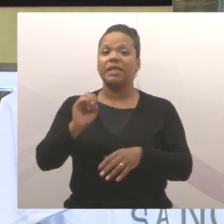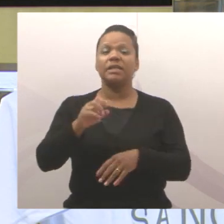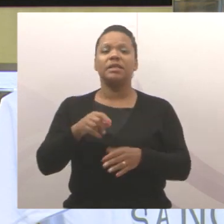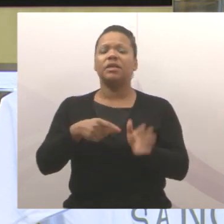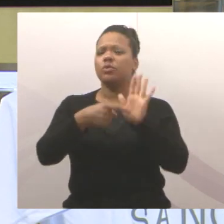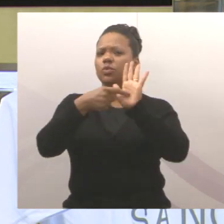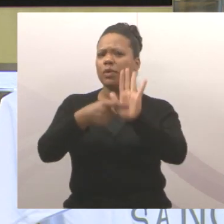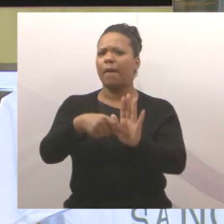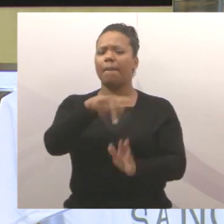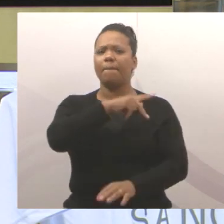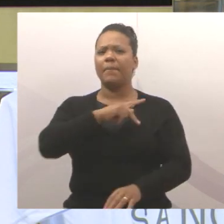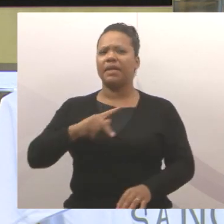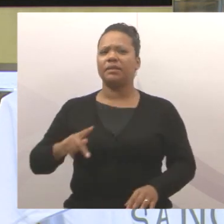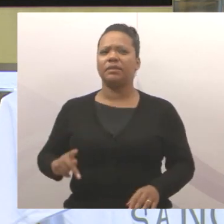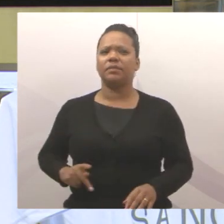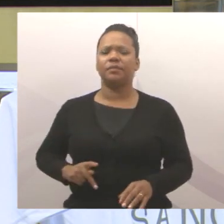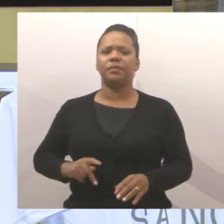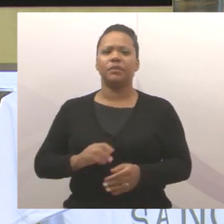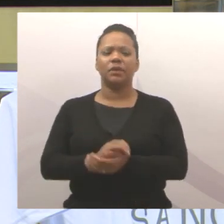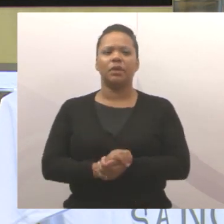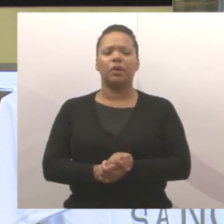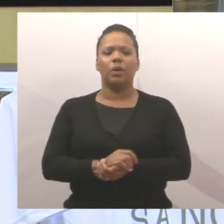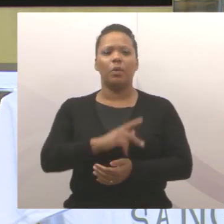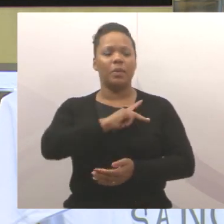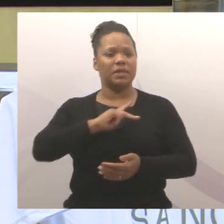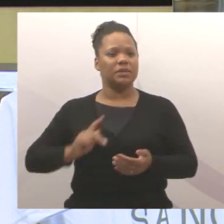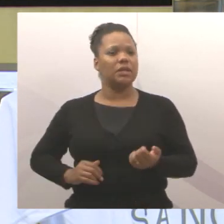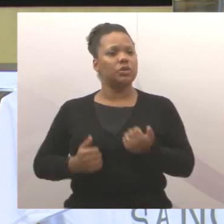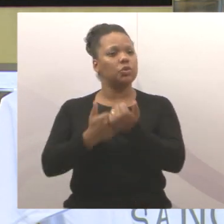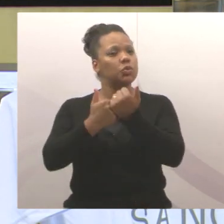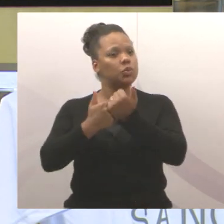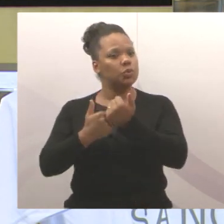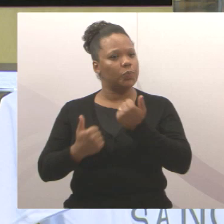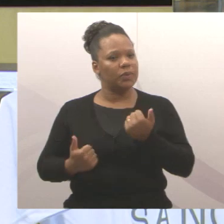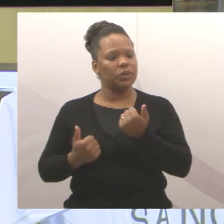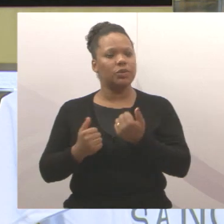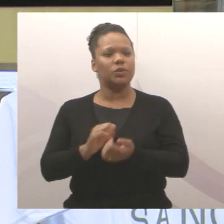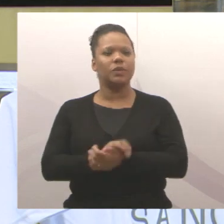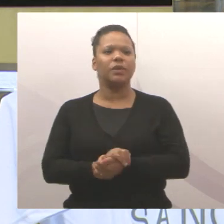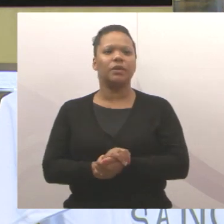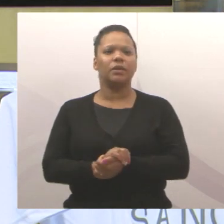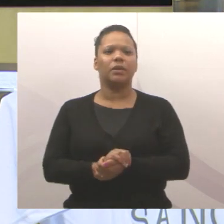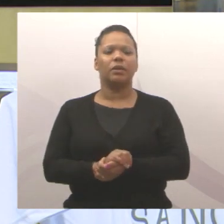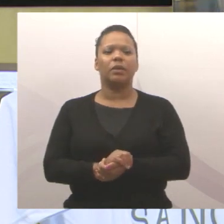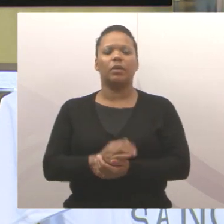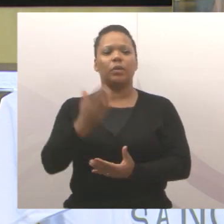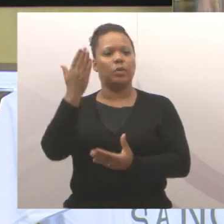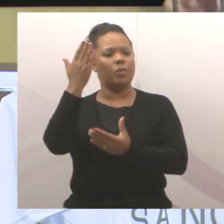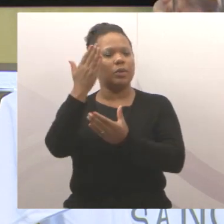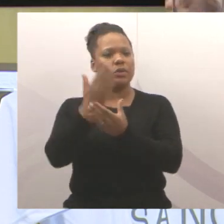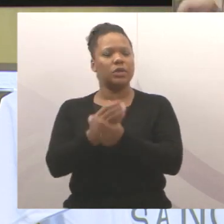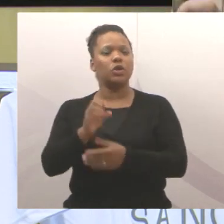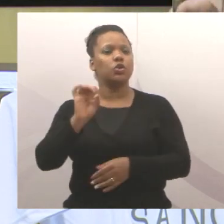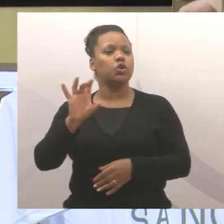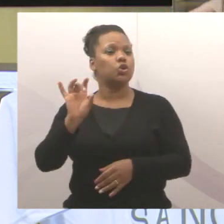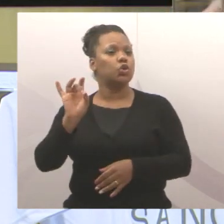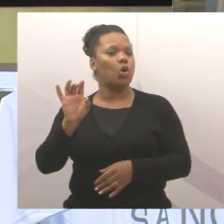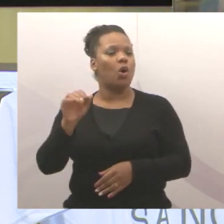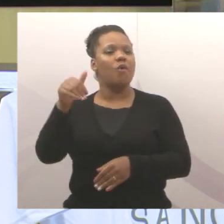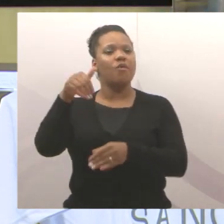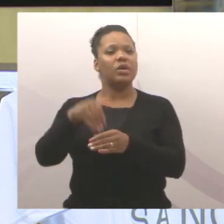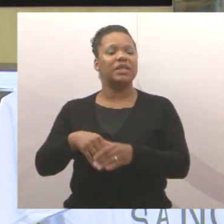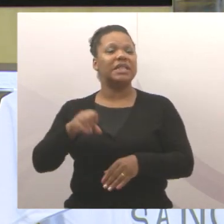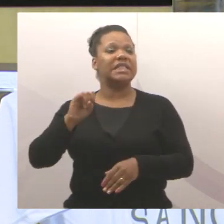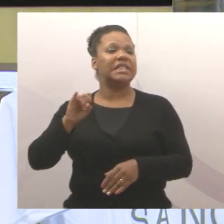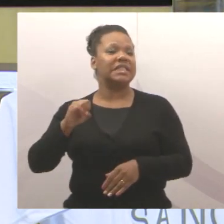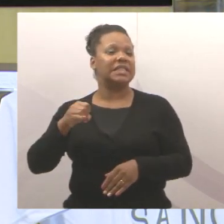Câmara, passará a presidência ao substituto legal para os atos do processo e só votará se necessário